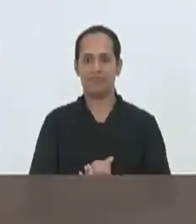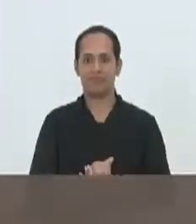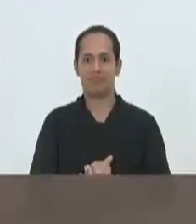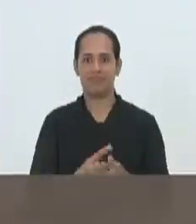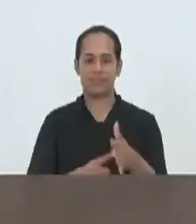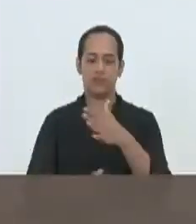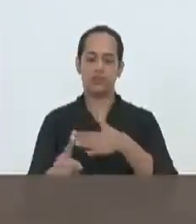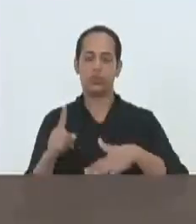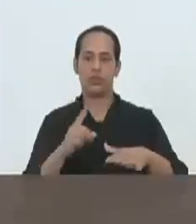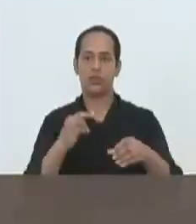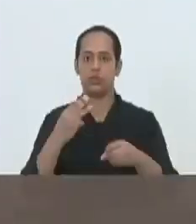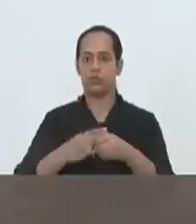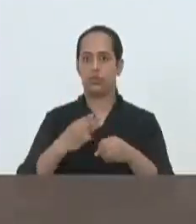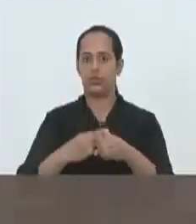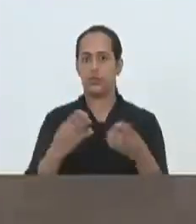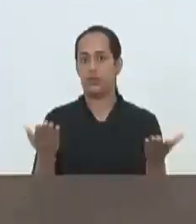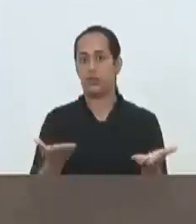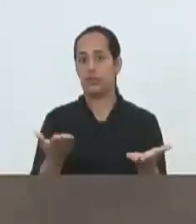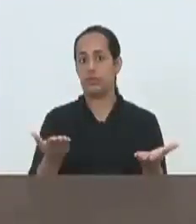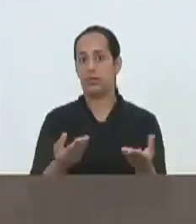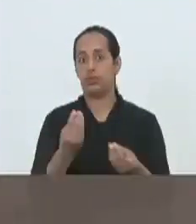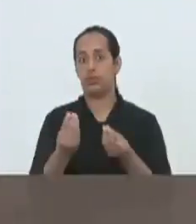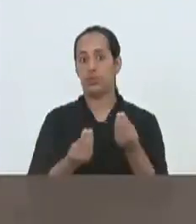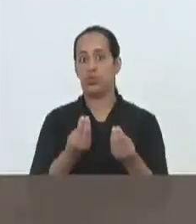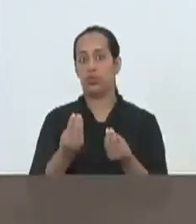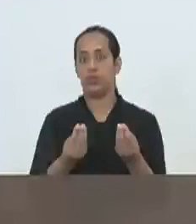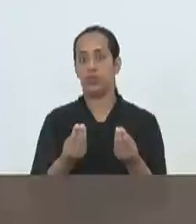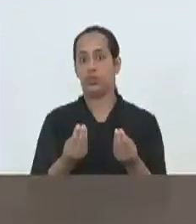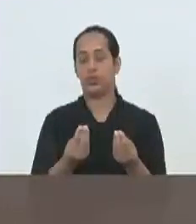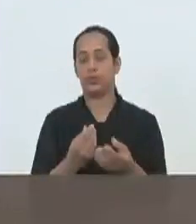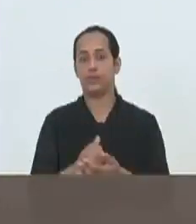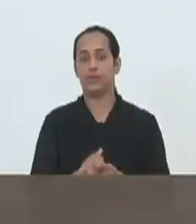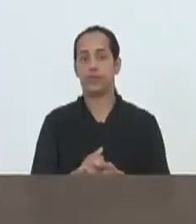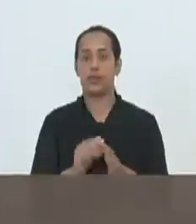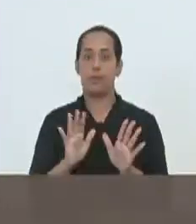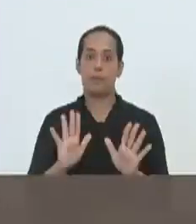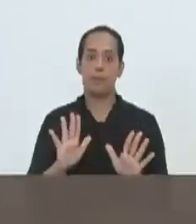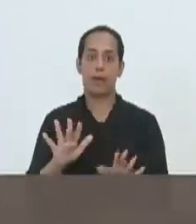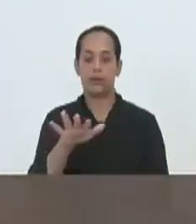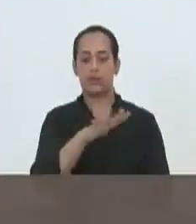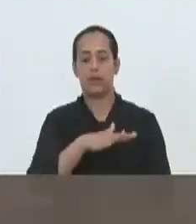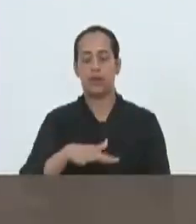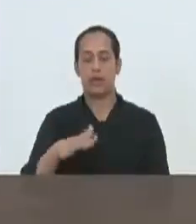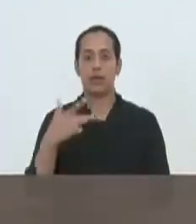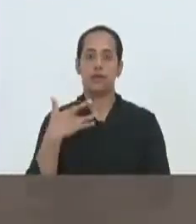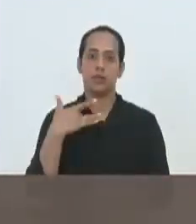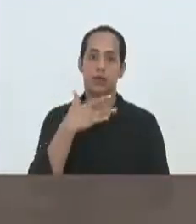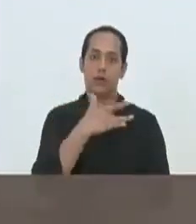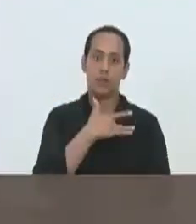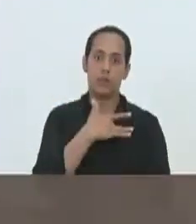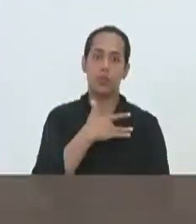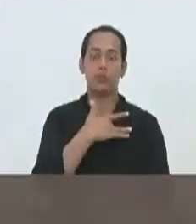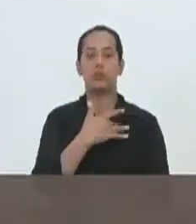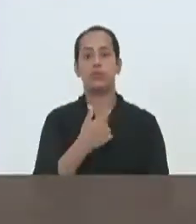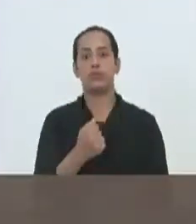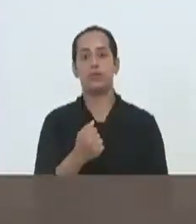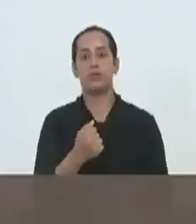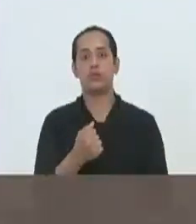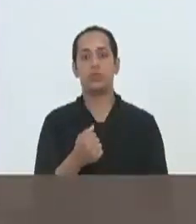Município mas nós como uma questão de emergência saúde Hospital Estela maras presta um grande serviço pro nosso município